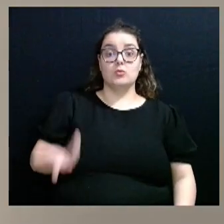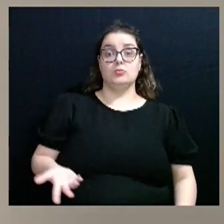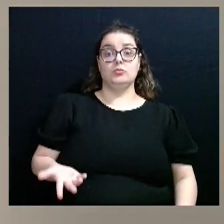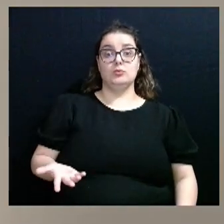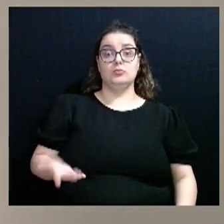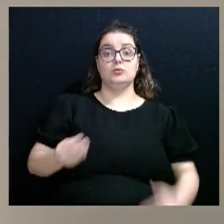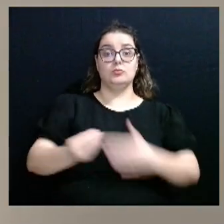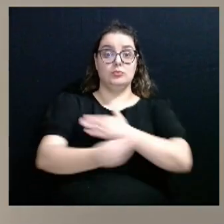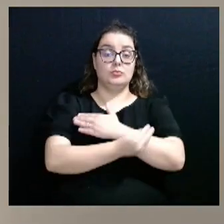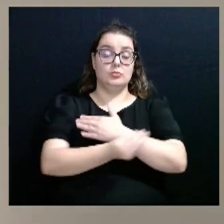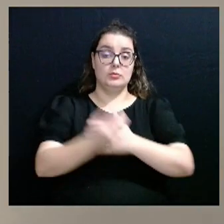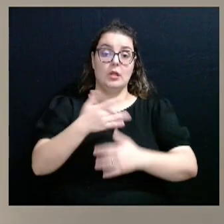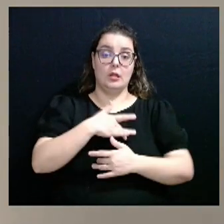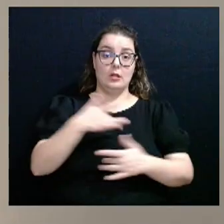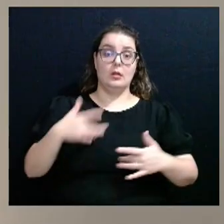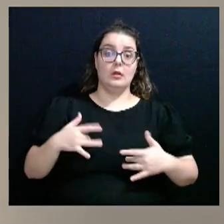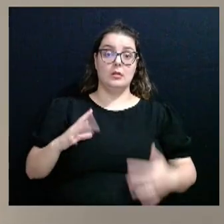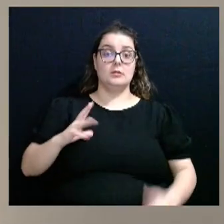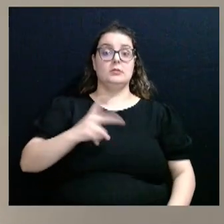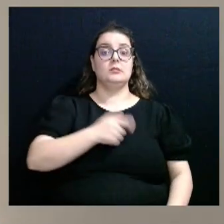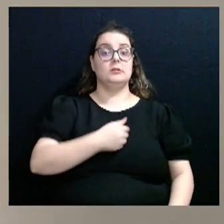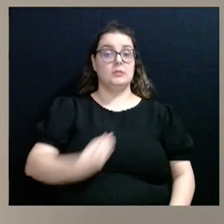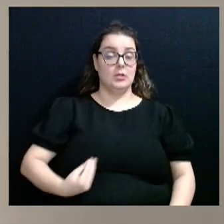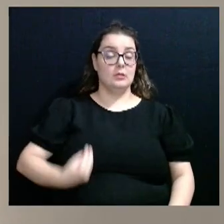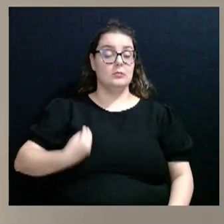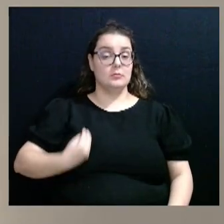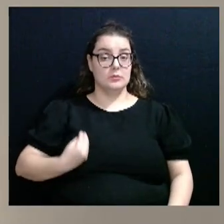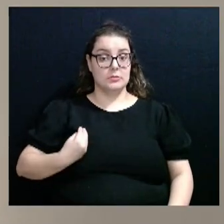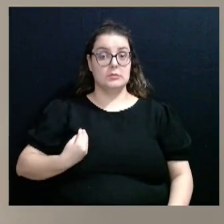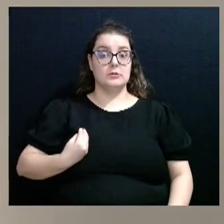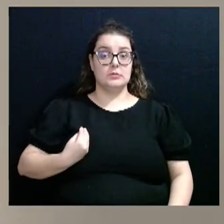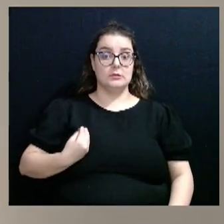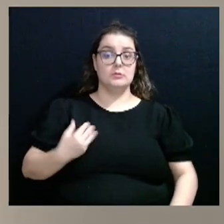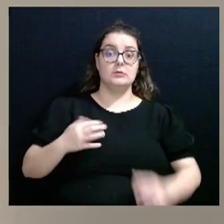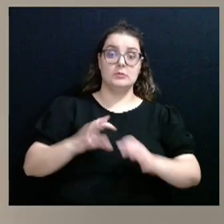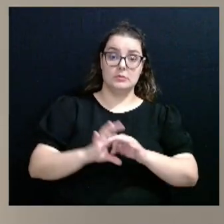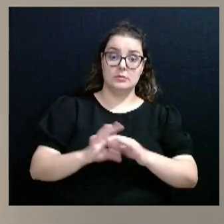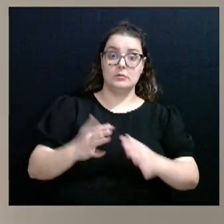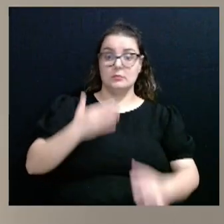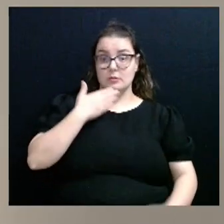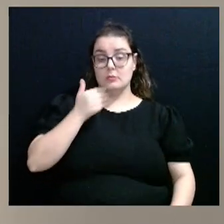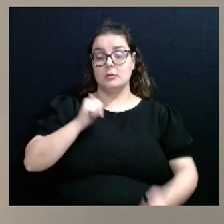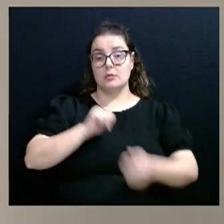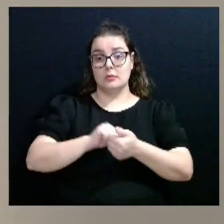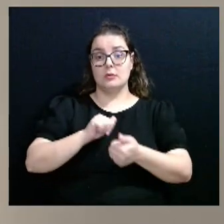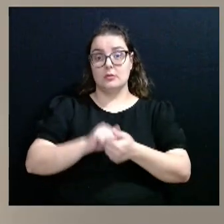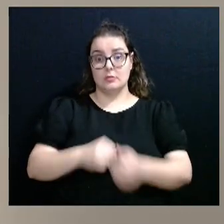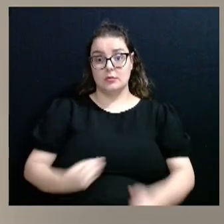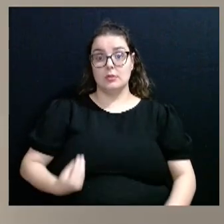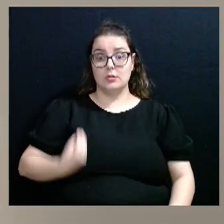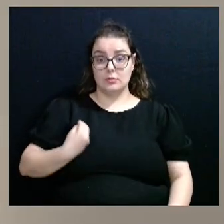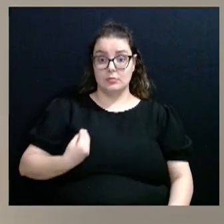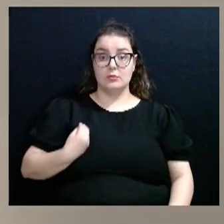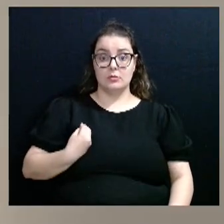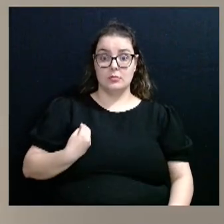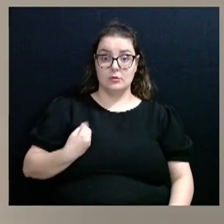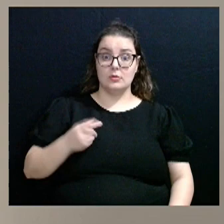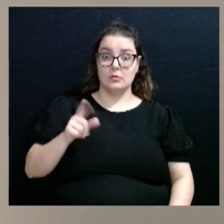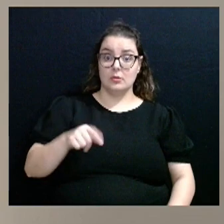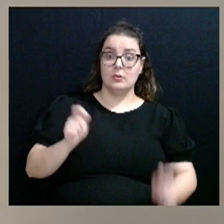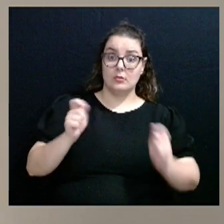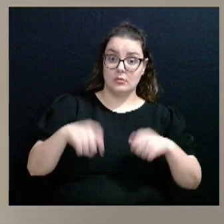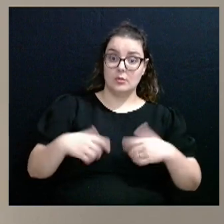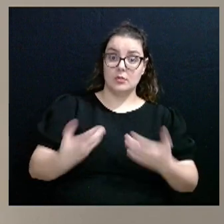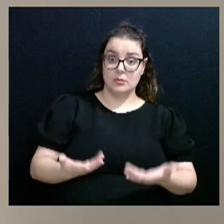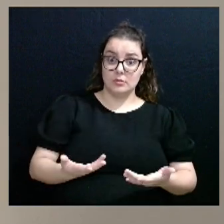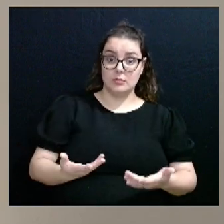que salva vidas, é algo que permite uma melhor qualidade de vida, é algo que torna a vida